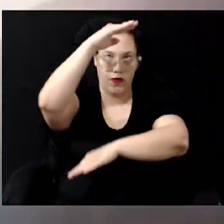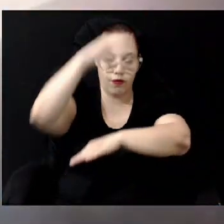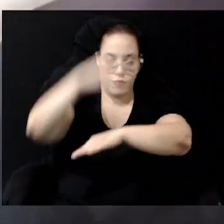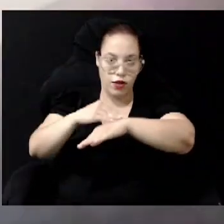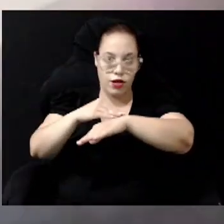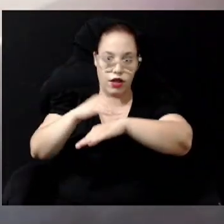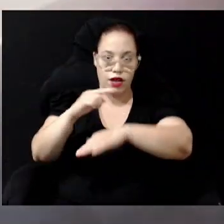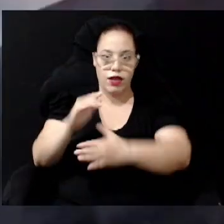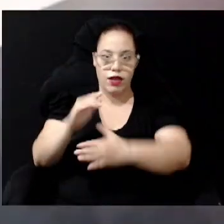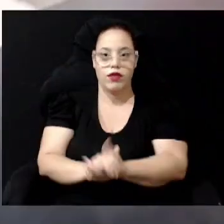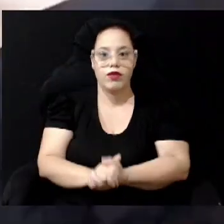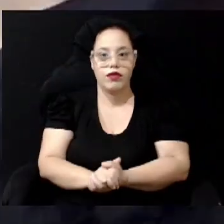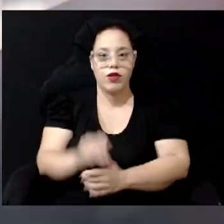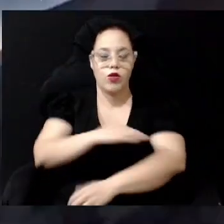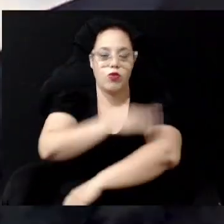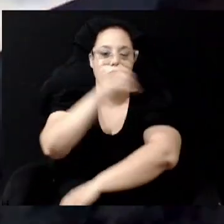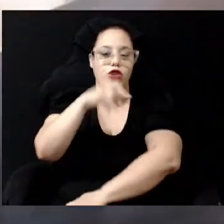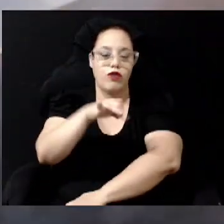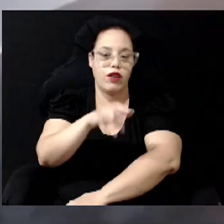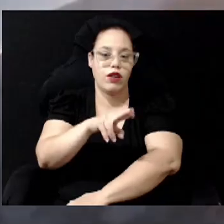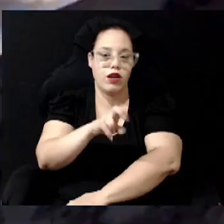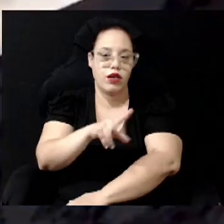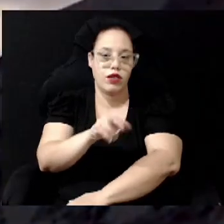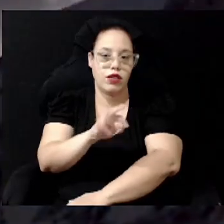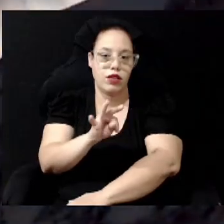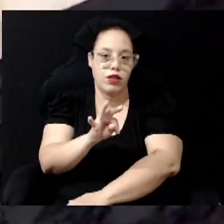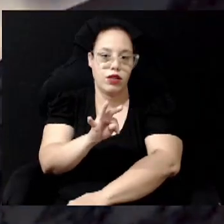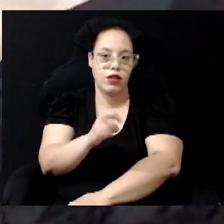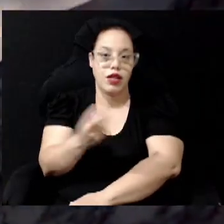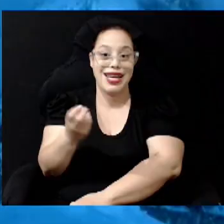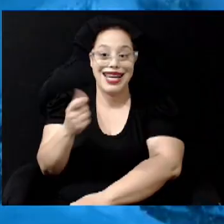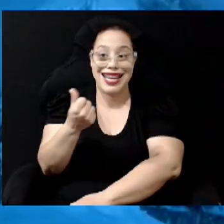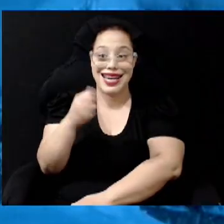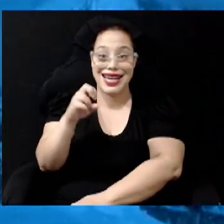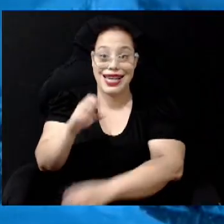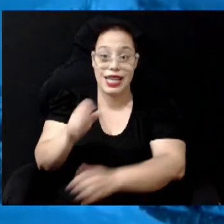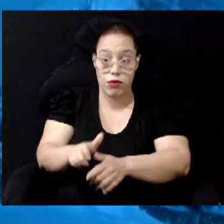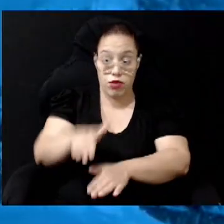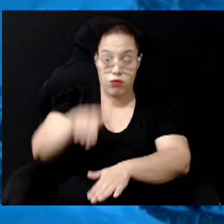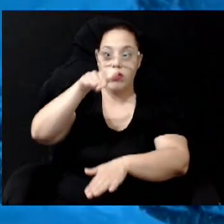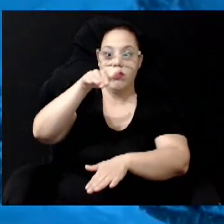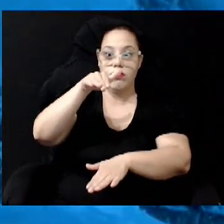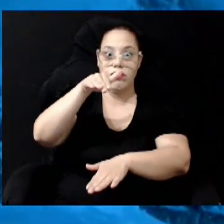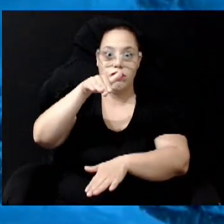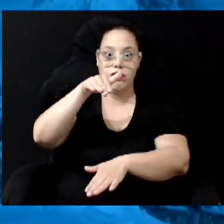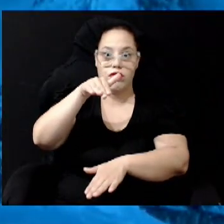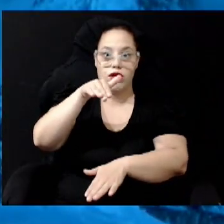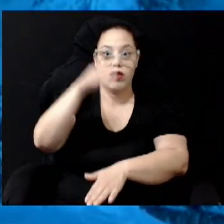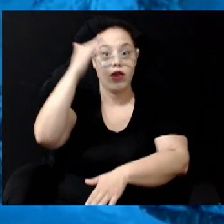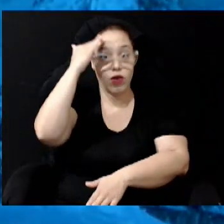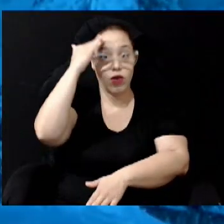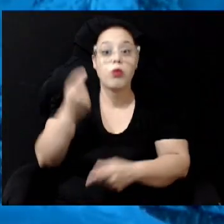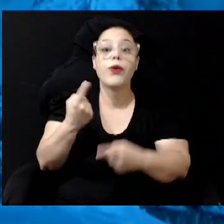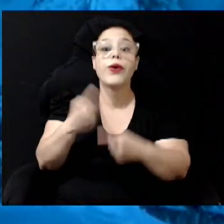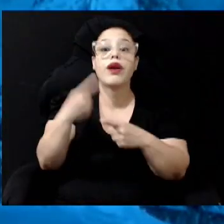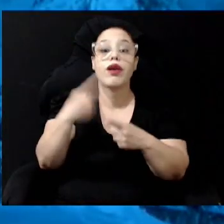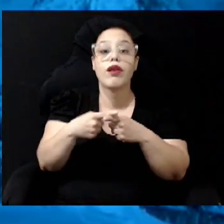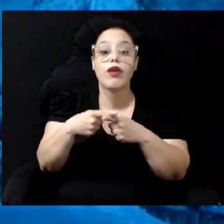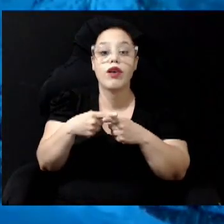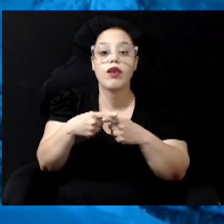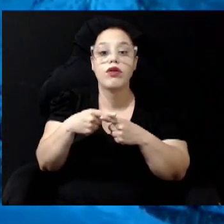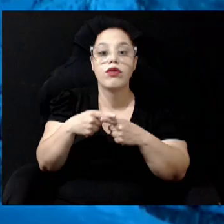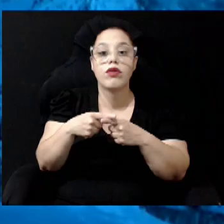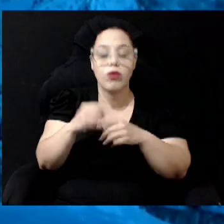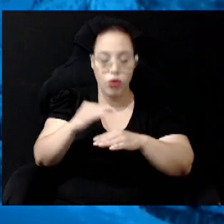Monte Everest ficou pelo menos 15 metros maior e os cientistas já sabem por quê. O inesperado crescimento